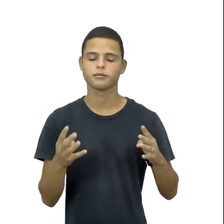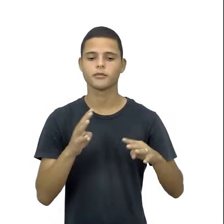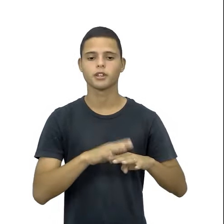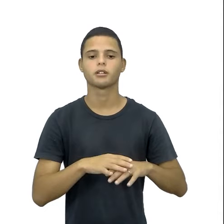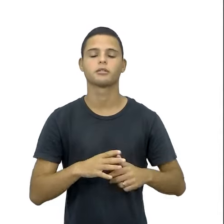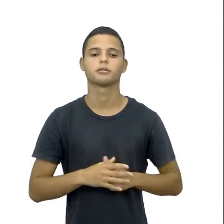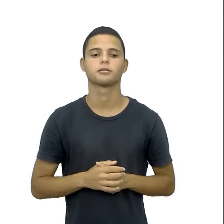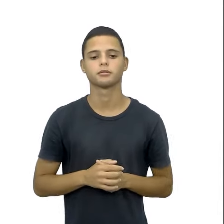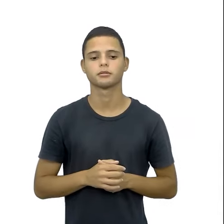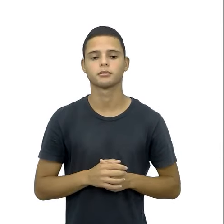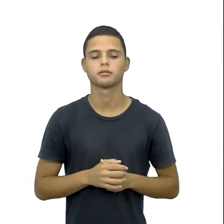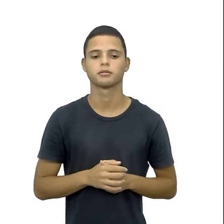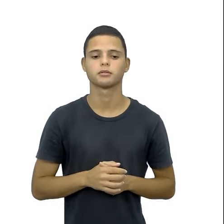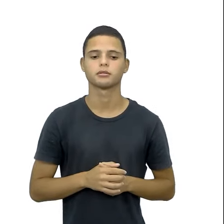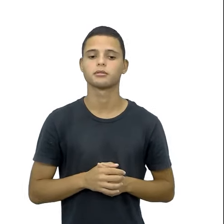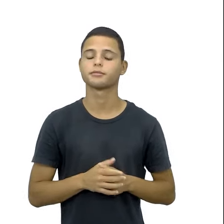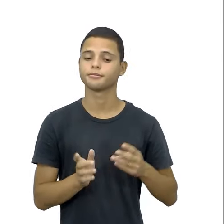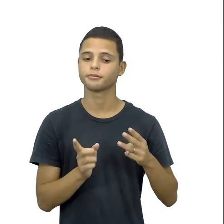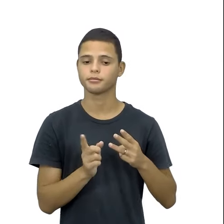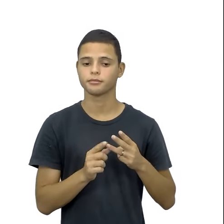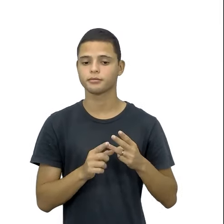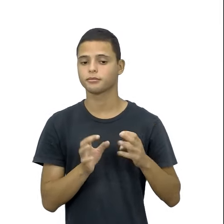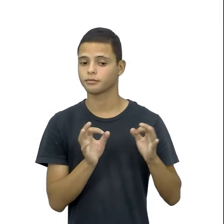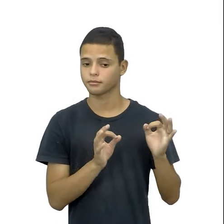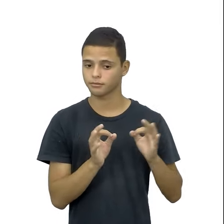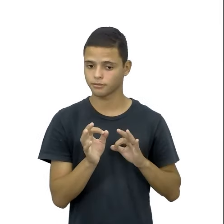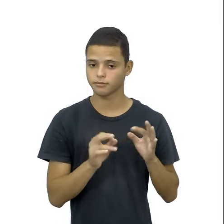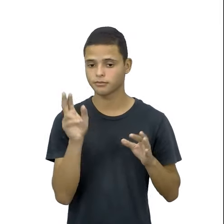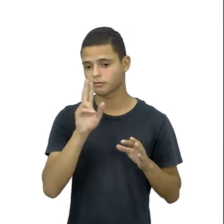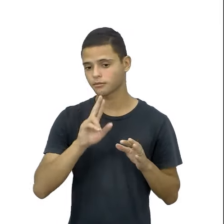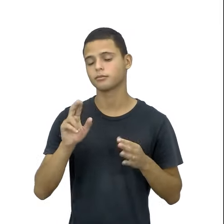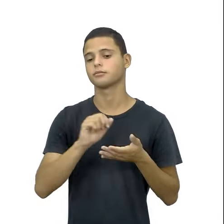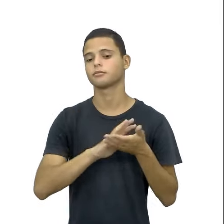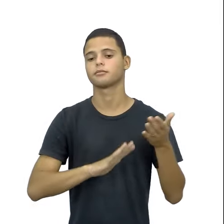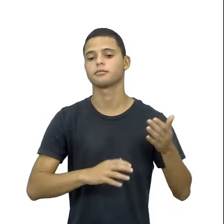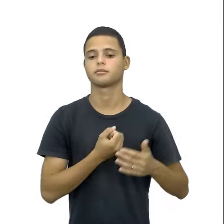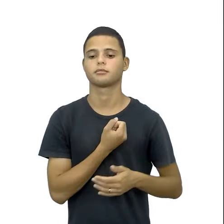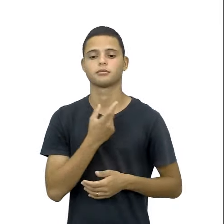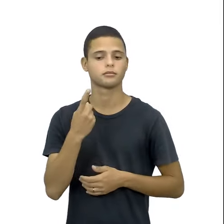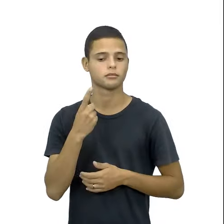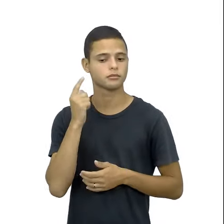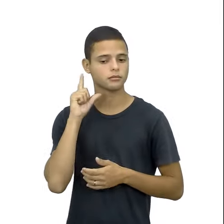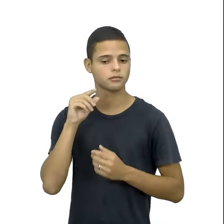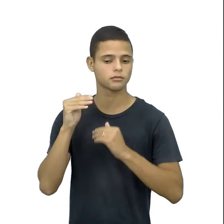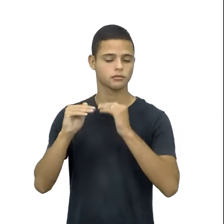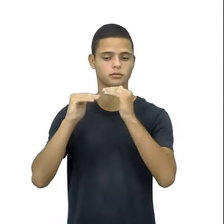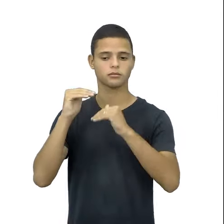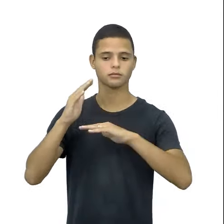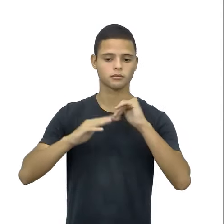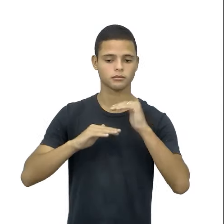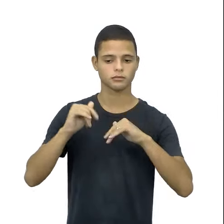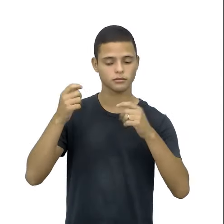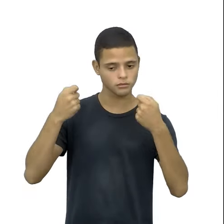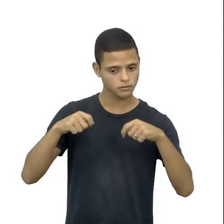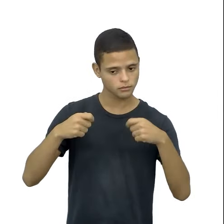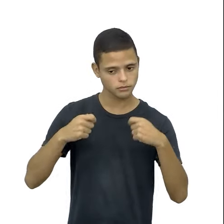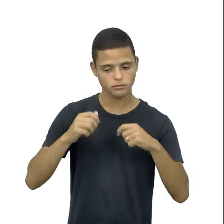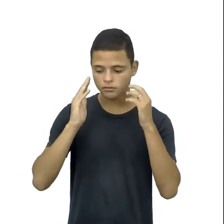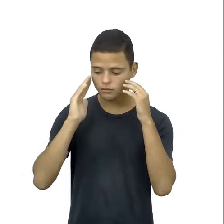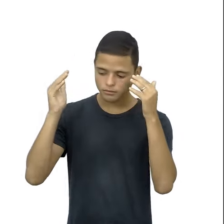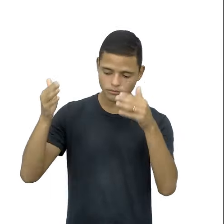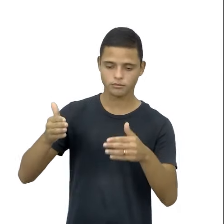matemático ali, planejar a aplicação da sequência de atividades 1 para desenvolver as habilidades essenciais, com foco no